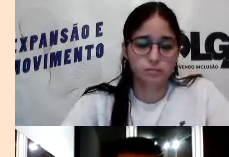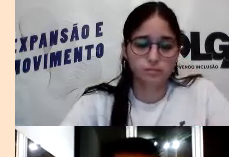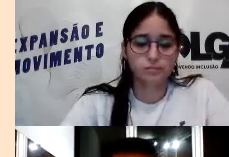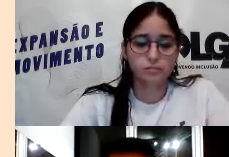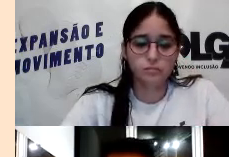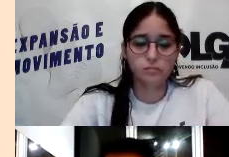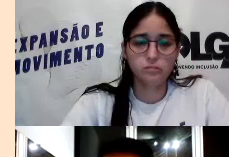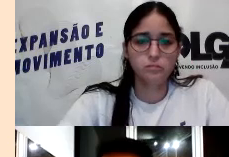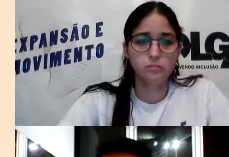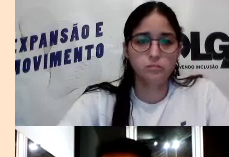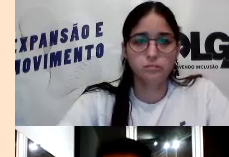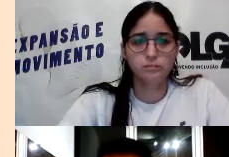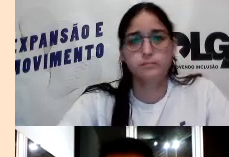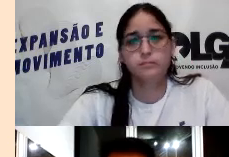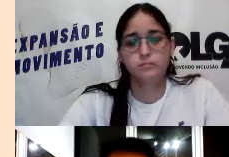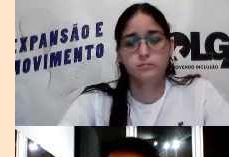então,